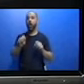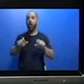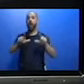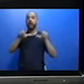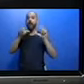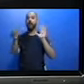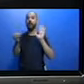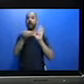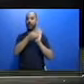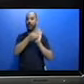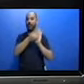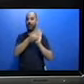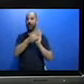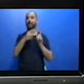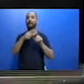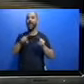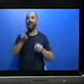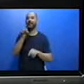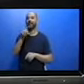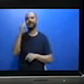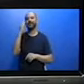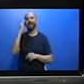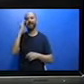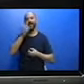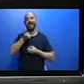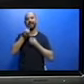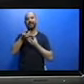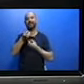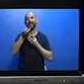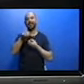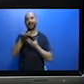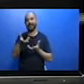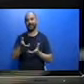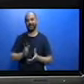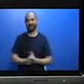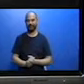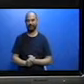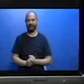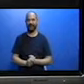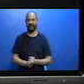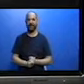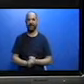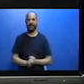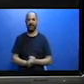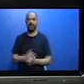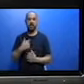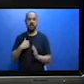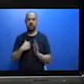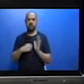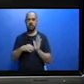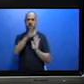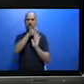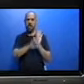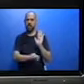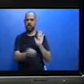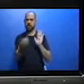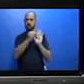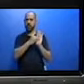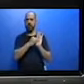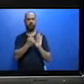e mesmo assim você entende a mensagem que ele será transmitido então muitas vezes não precisa nem escrever